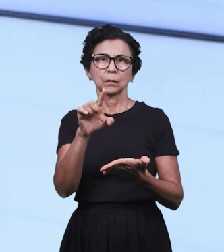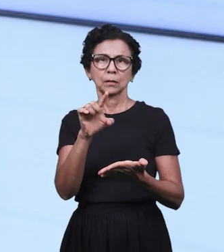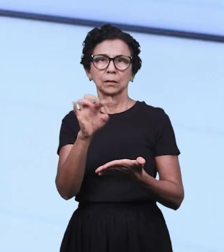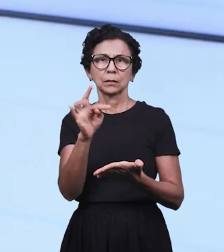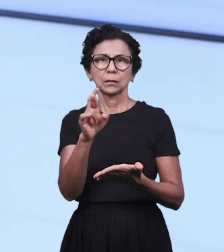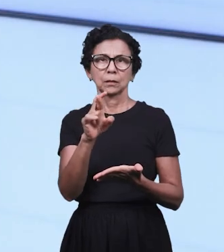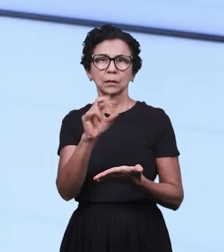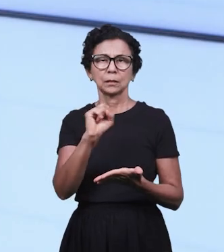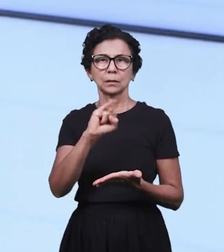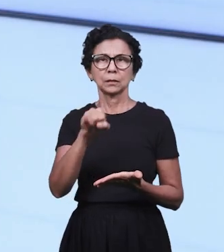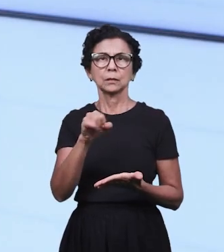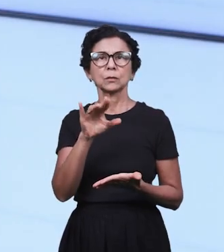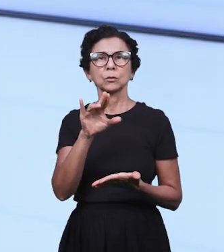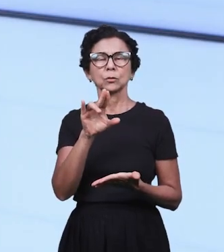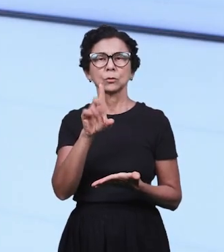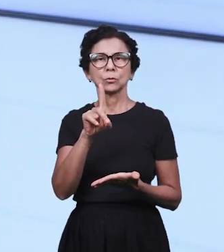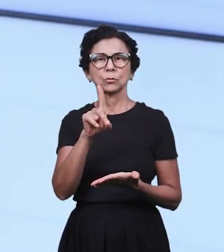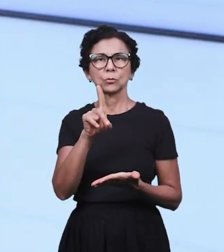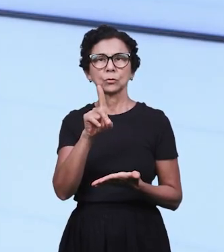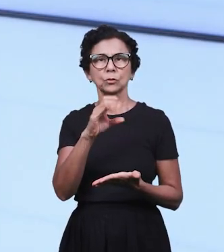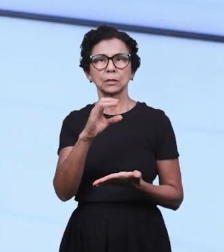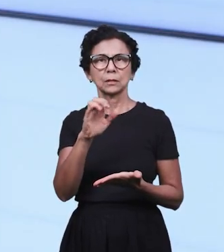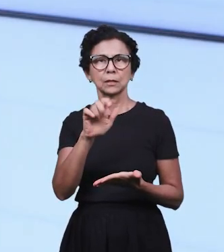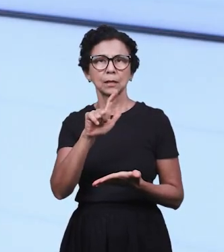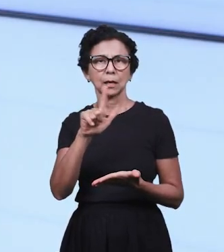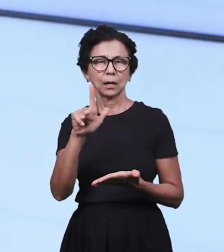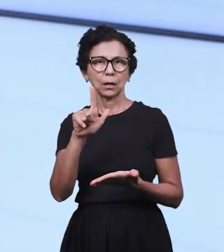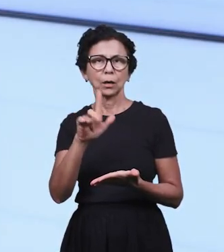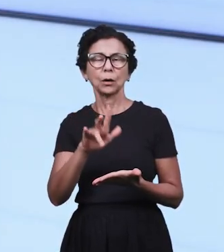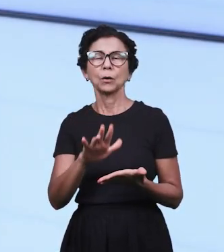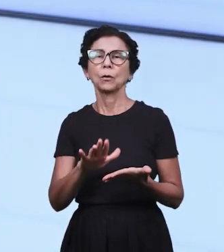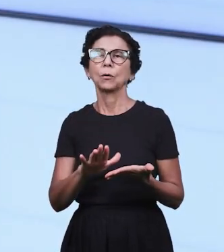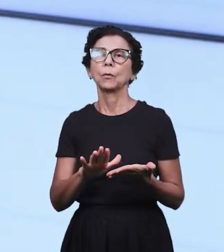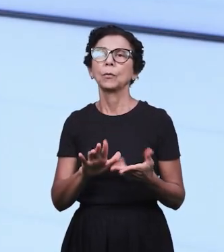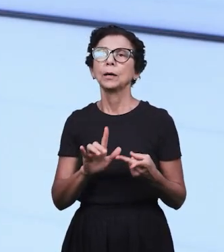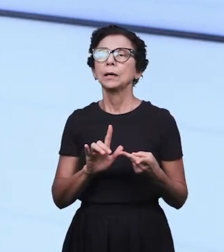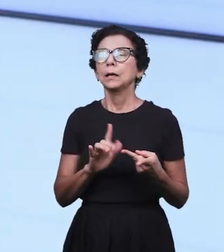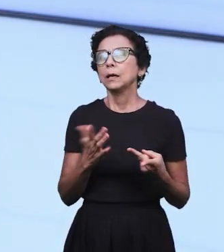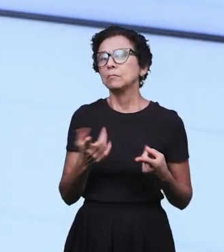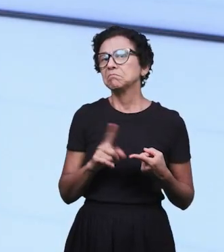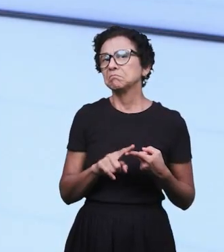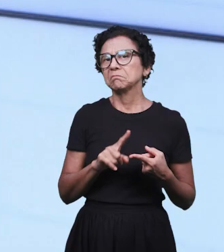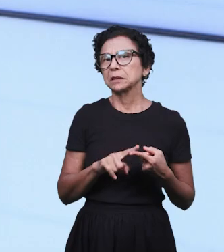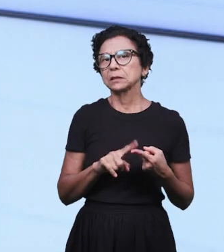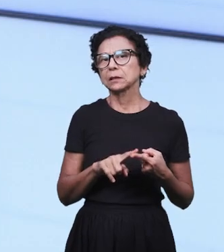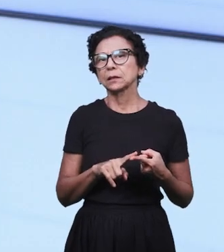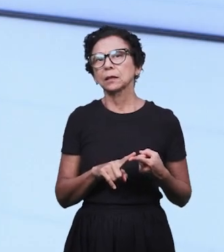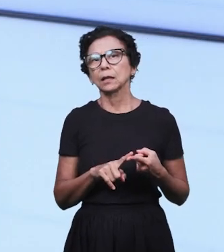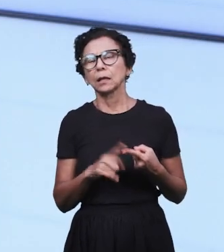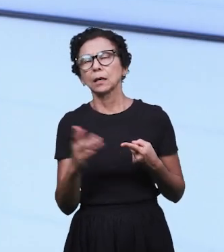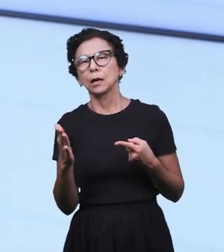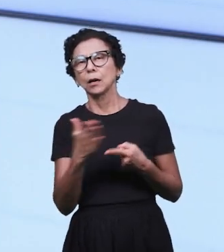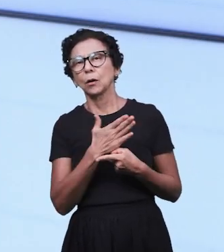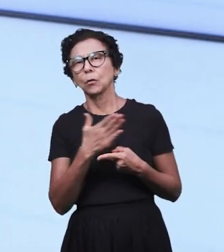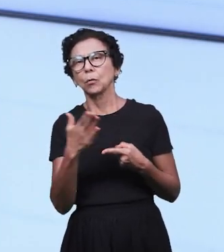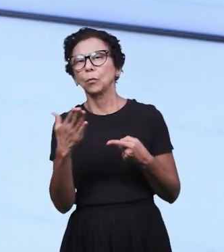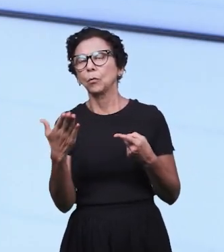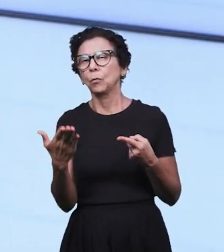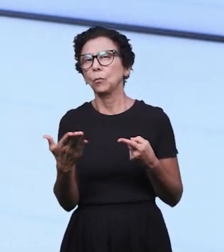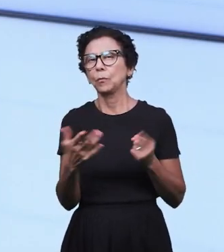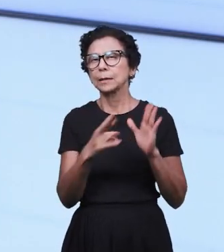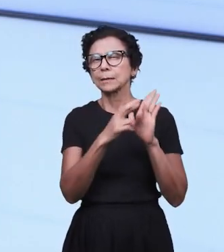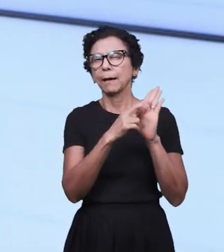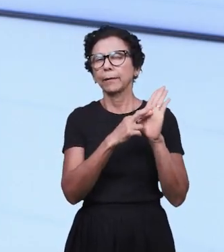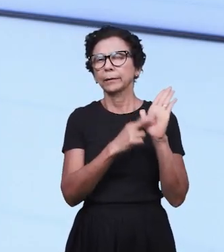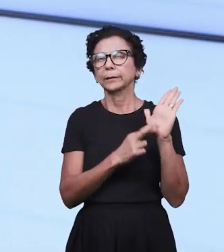extrajudicialmente, né, a extrajudicial, e isso tem algumas implicações, alguns requisitos